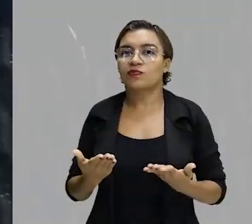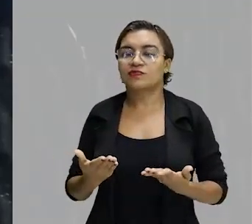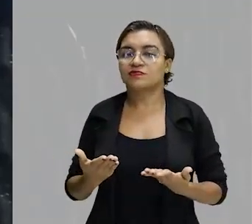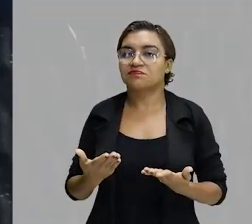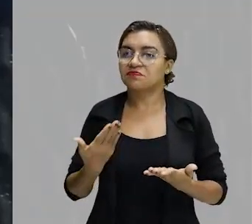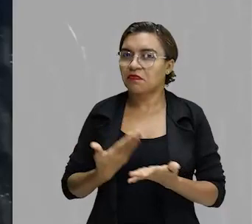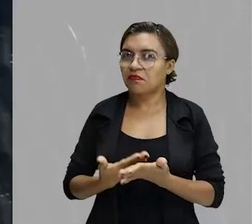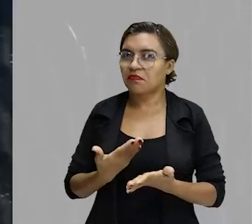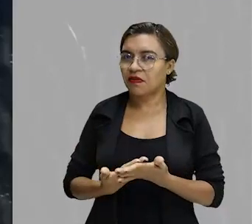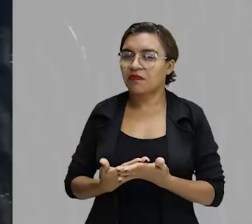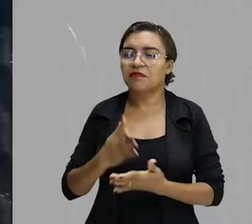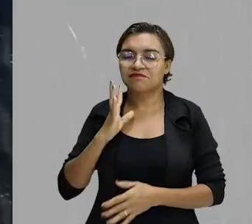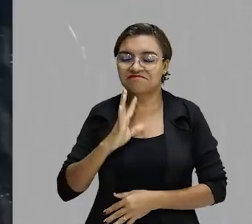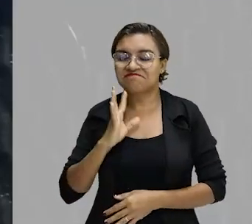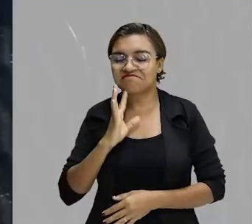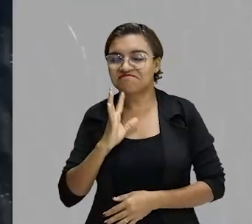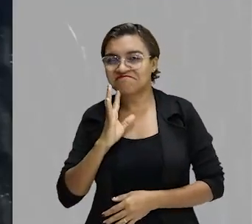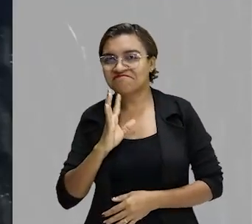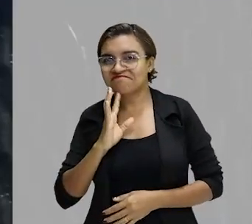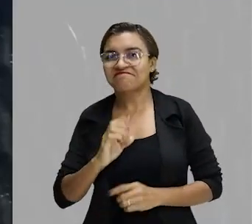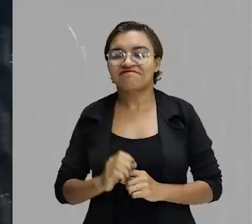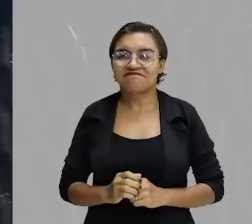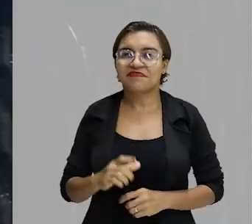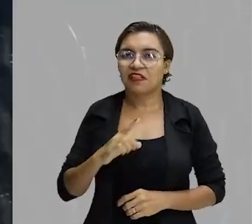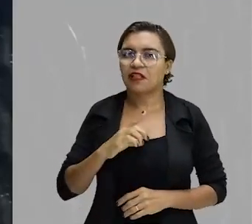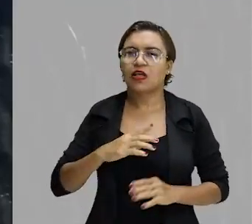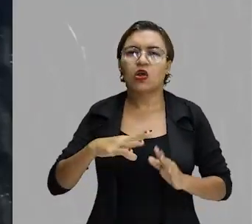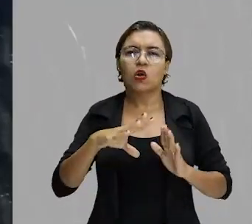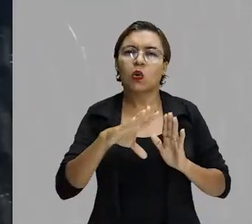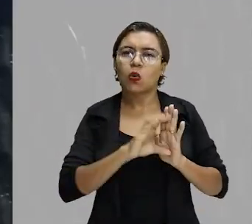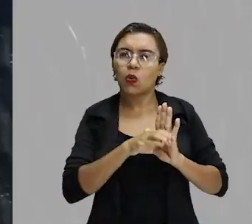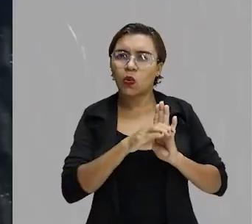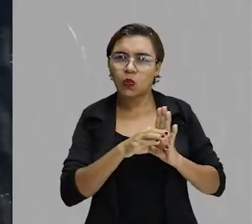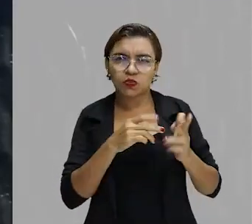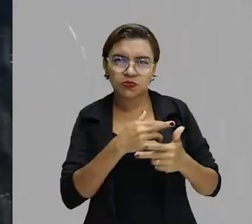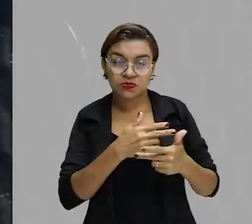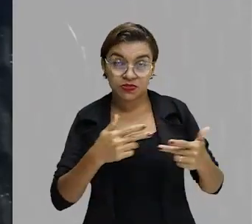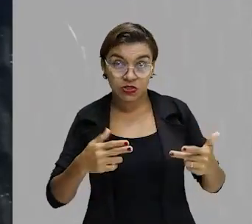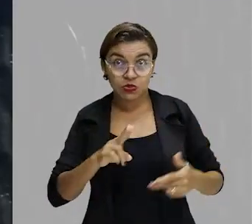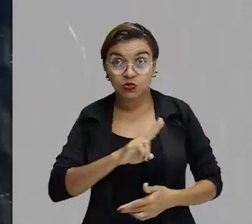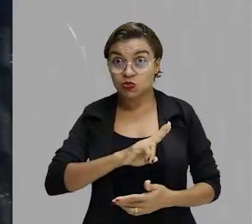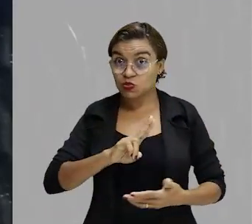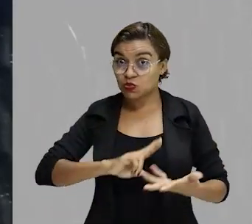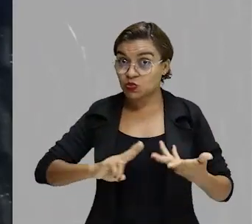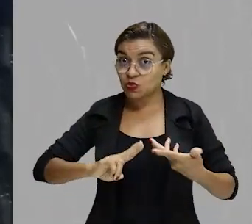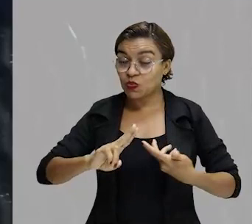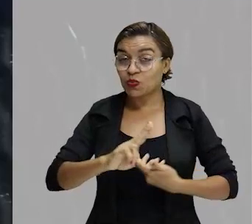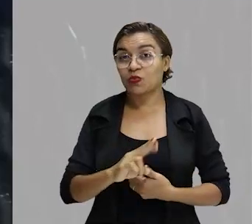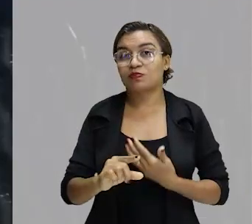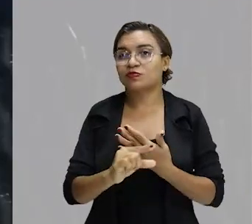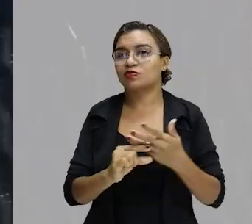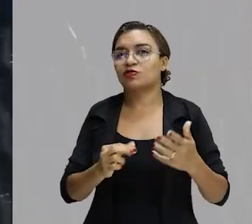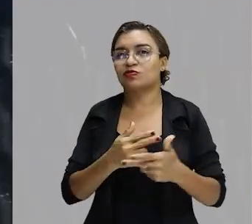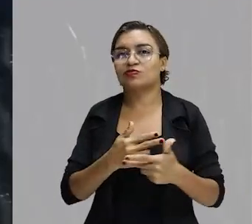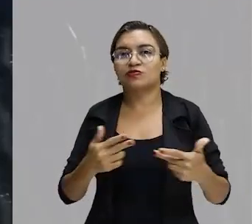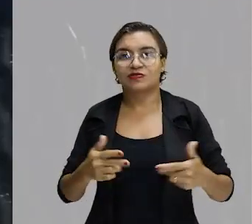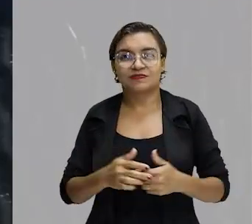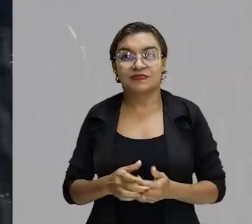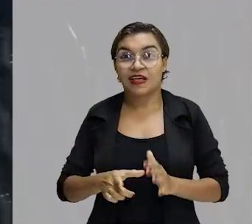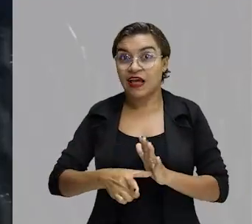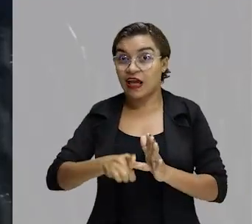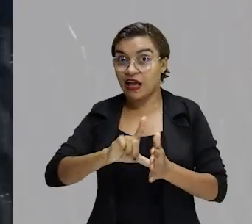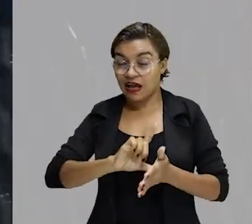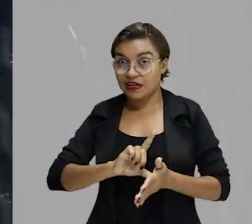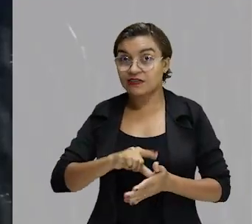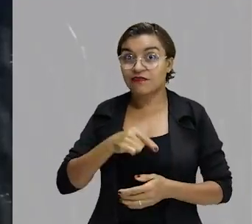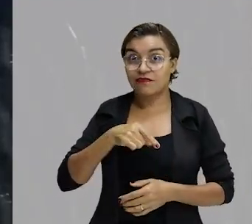uma aula hoje muito bacana, uma aula que é cheia de conceitos e nomes de autores. Então, antes de te dar o tema, eu já vou dizer, vai lá